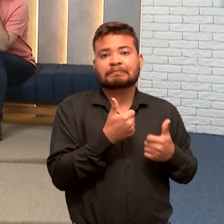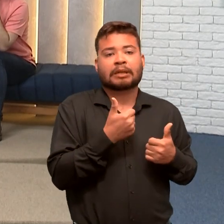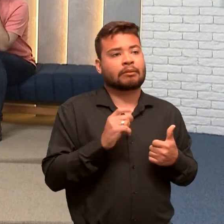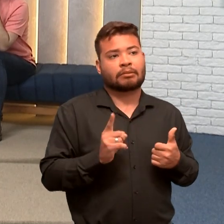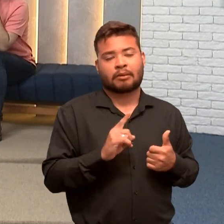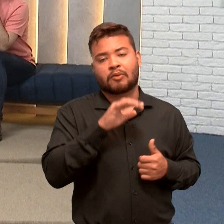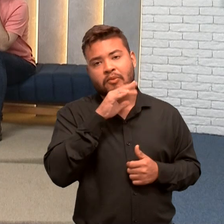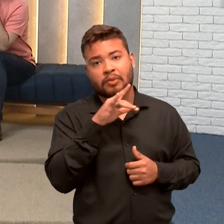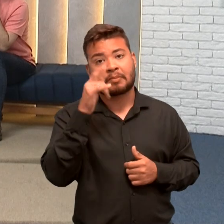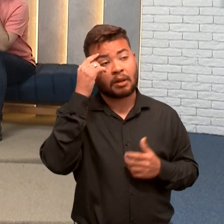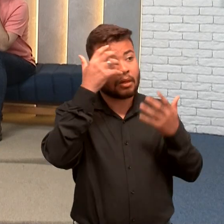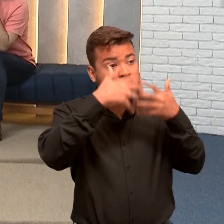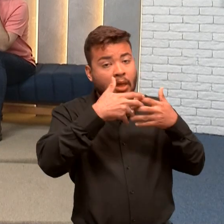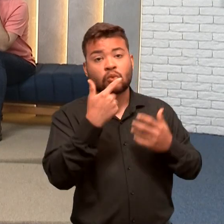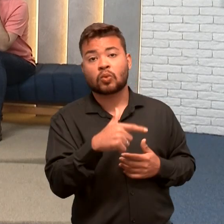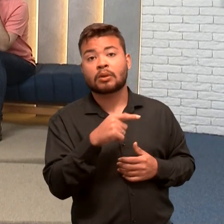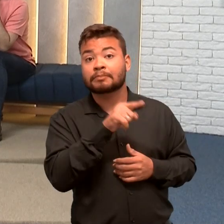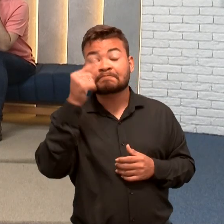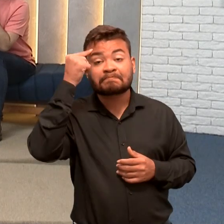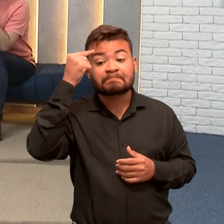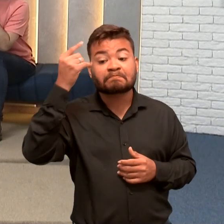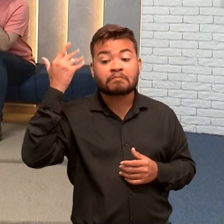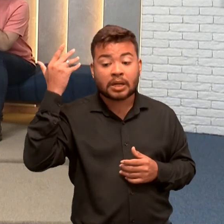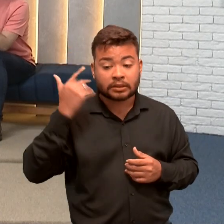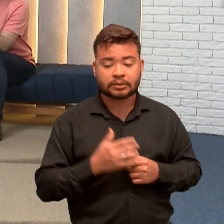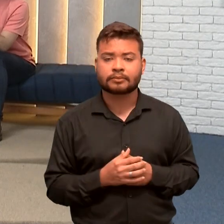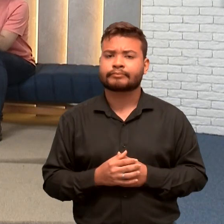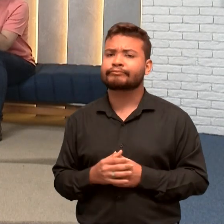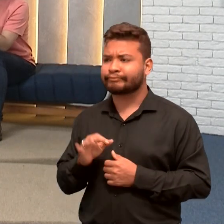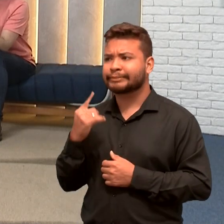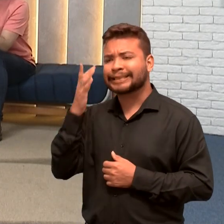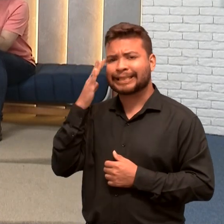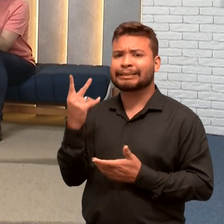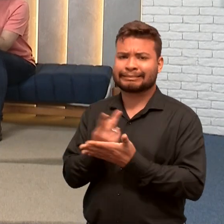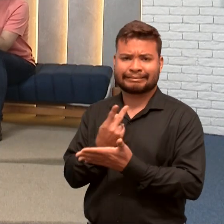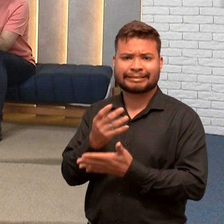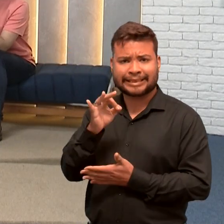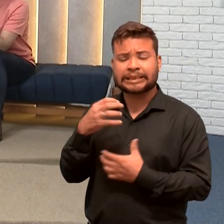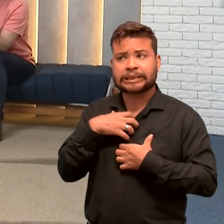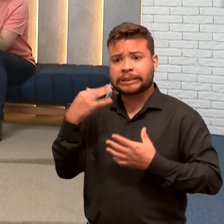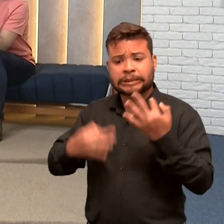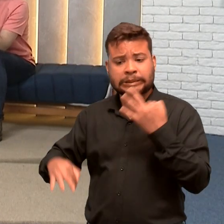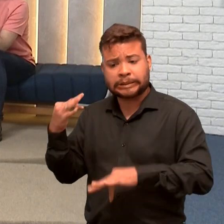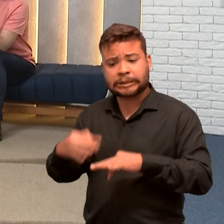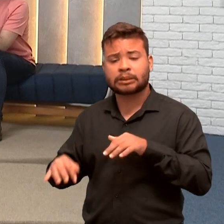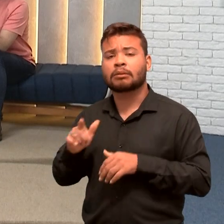raciocínio mesmo, que os animais têm. Então, e a gente sabe muito bem que não é bem assim. Né? Sentem dor e sentem muita dor, Sim.